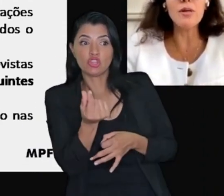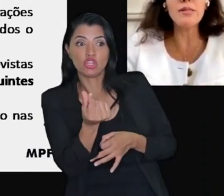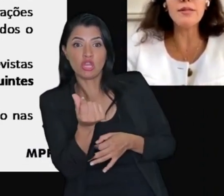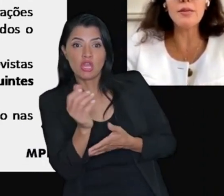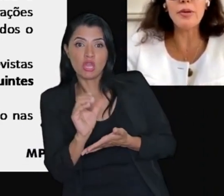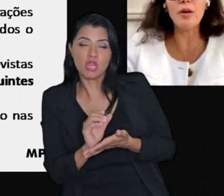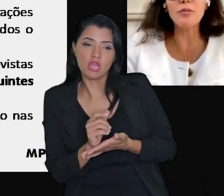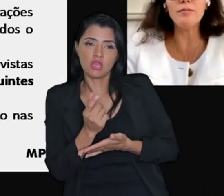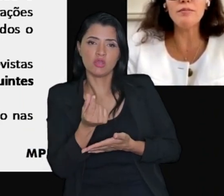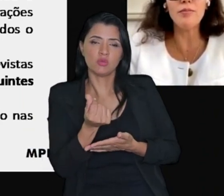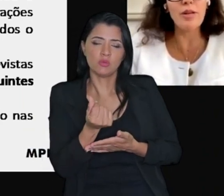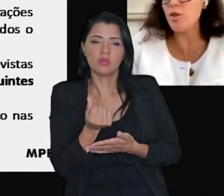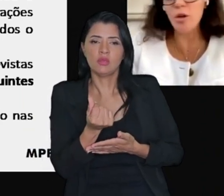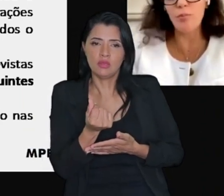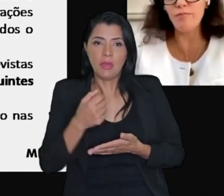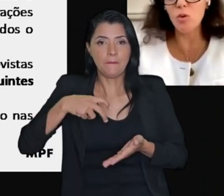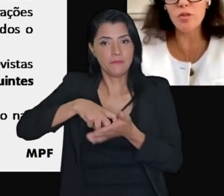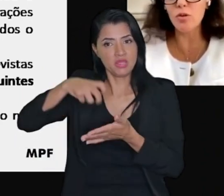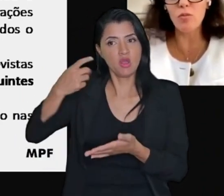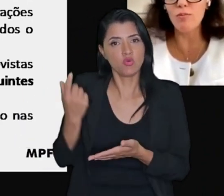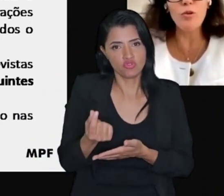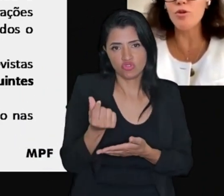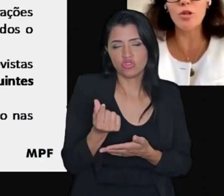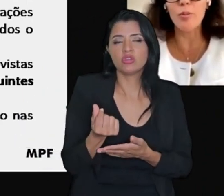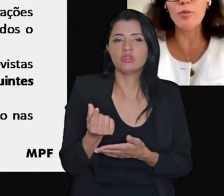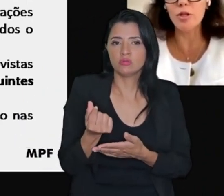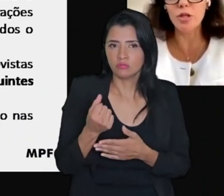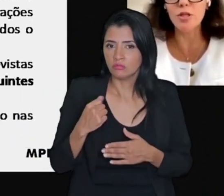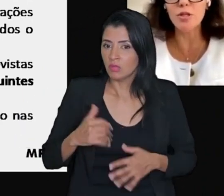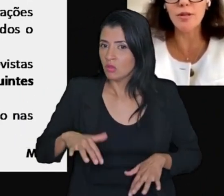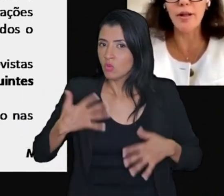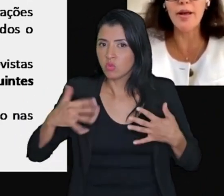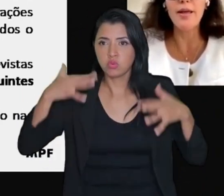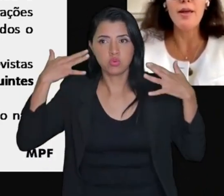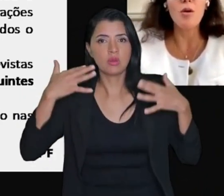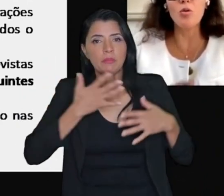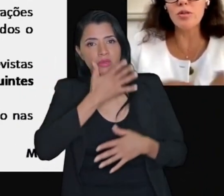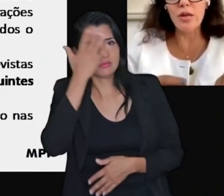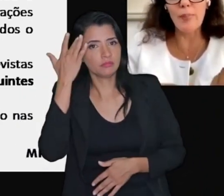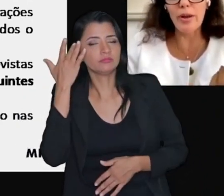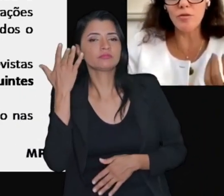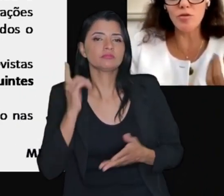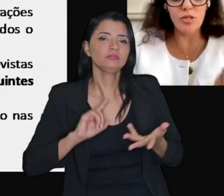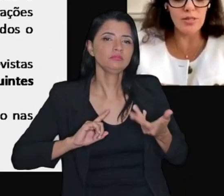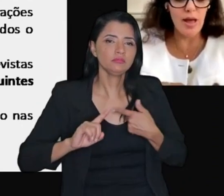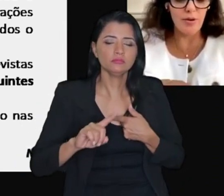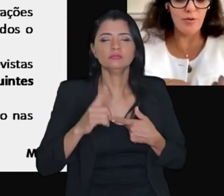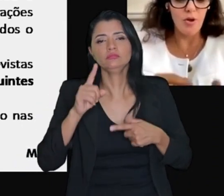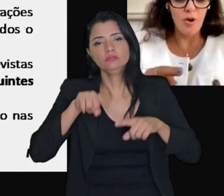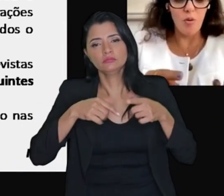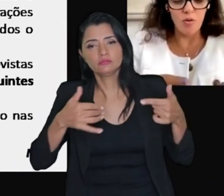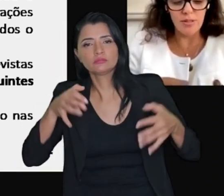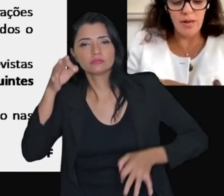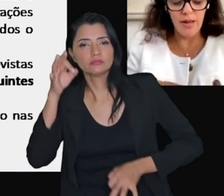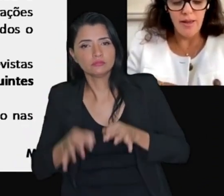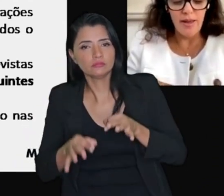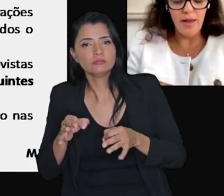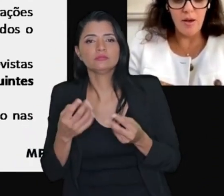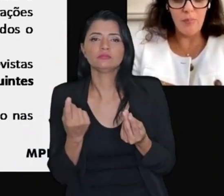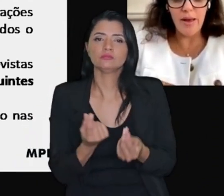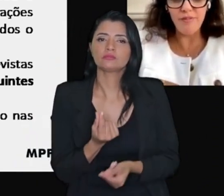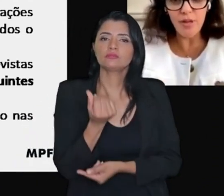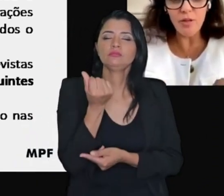né? Uma sentença penal vale dinheiro, custa muito dinheiro para muita gente, né? Custa em aparato judiciário,